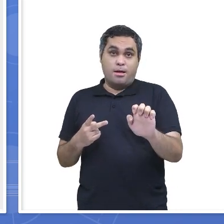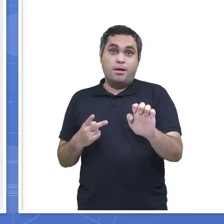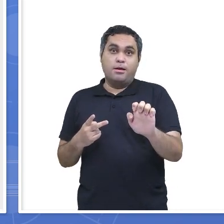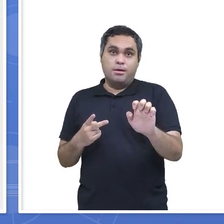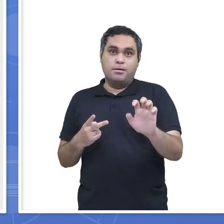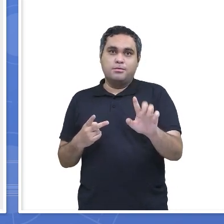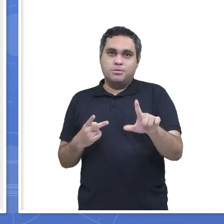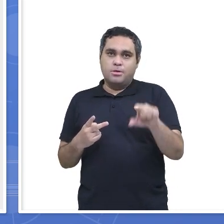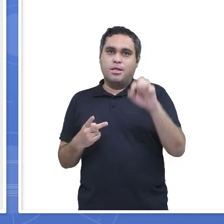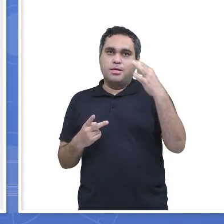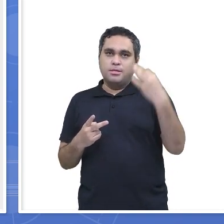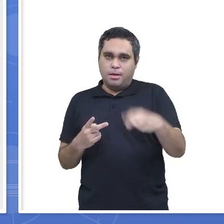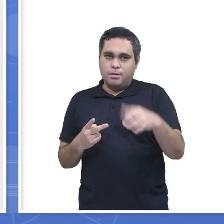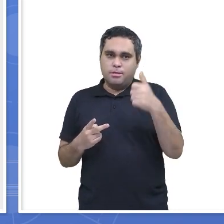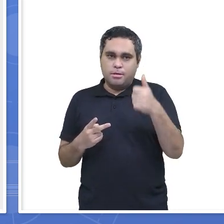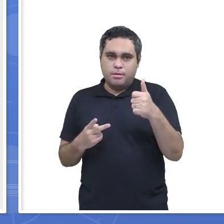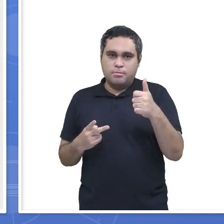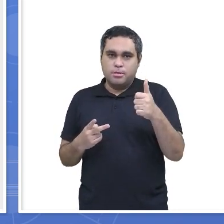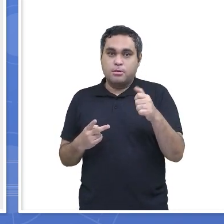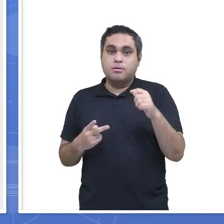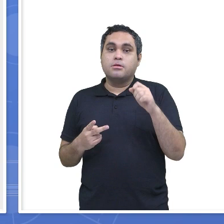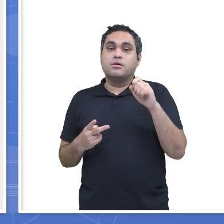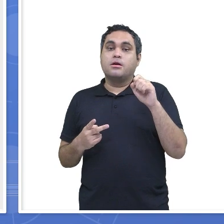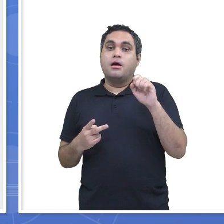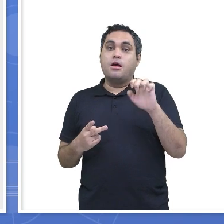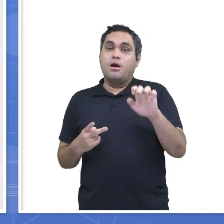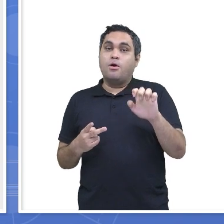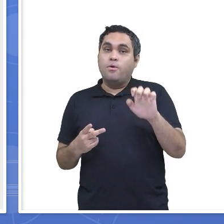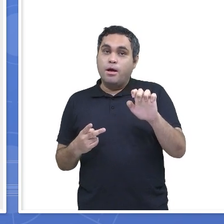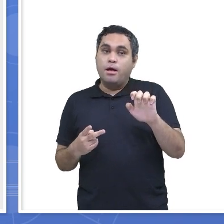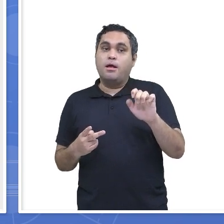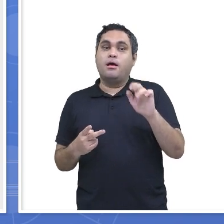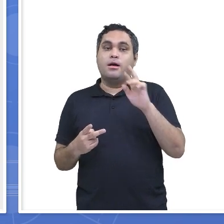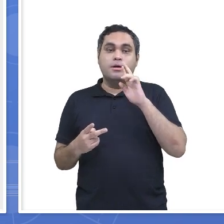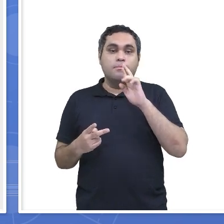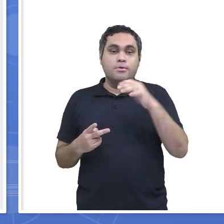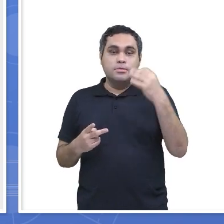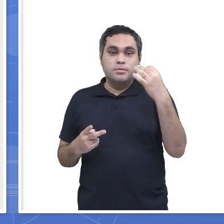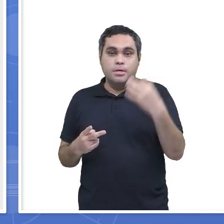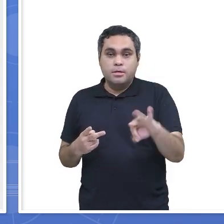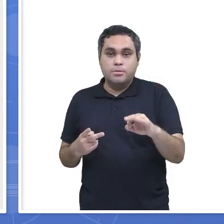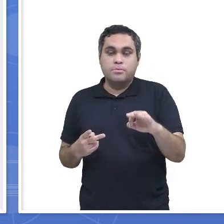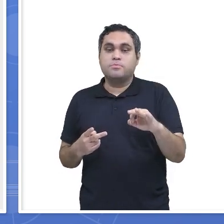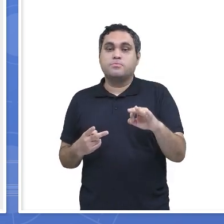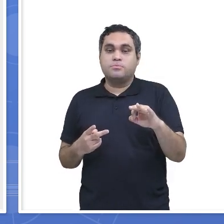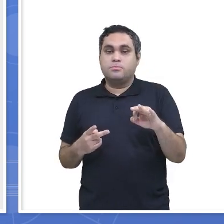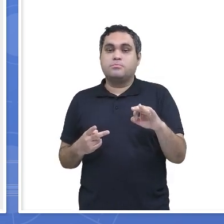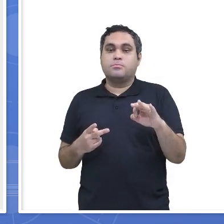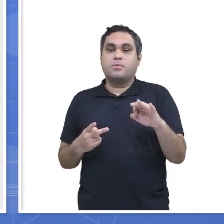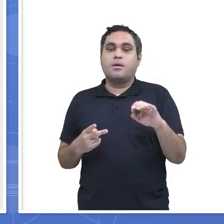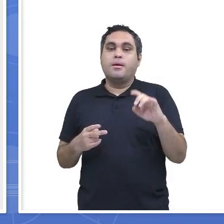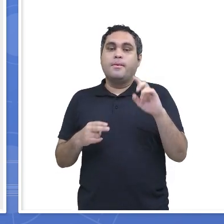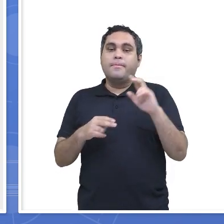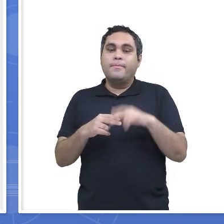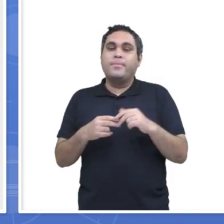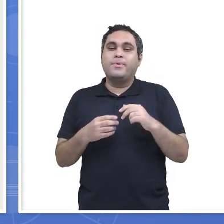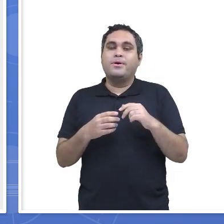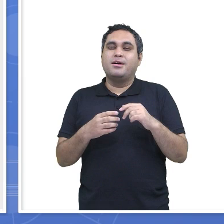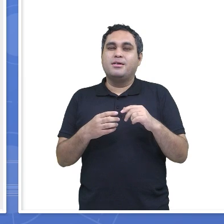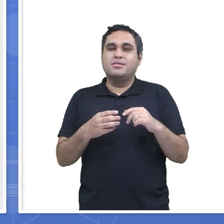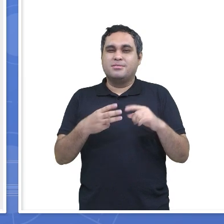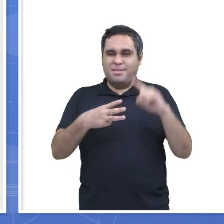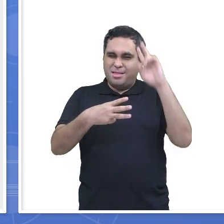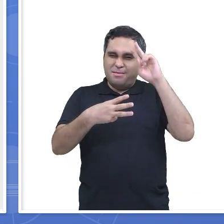certo? Somente a alternativa E responde corretamente à questão, pois o item